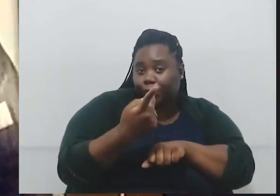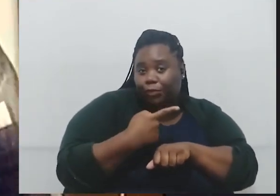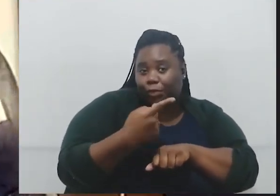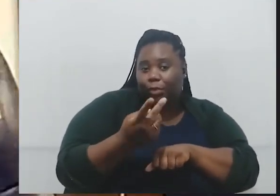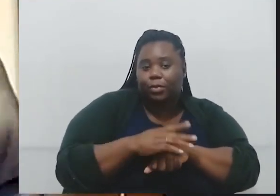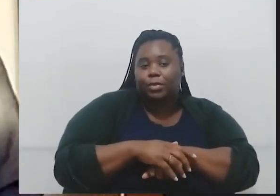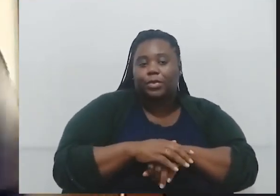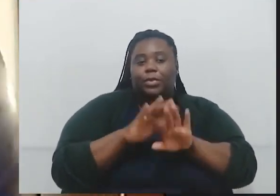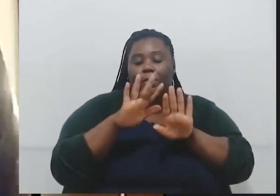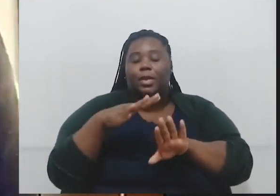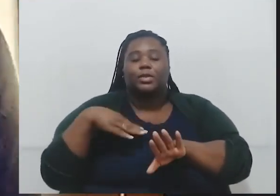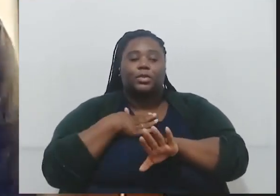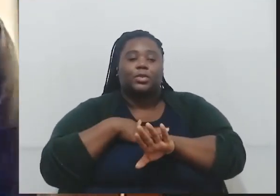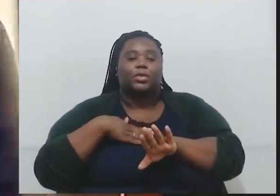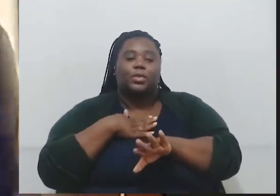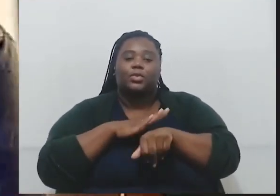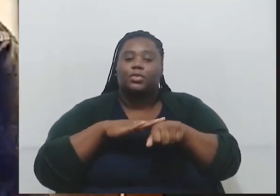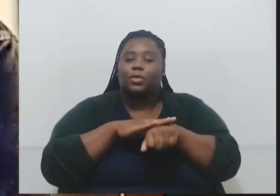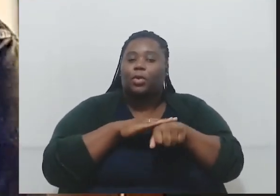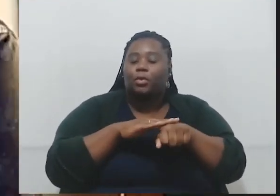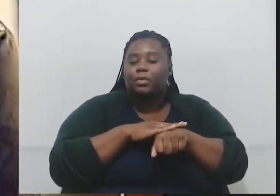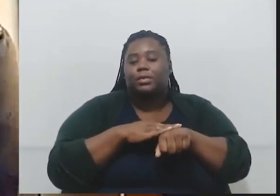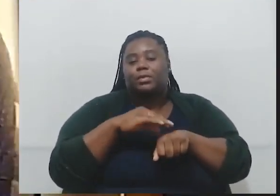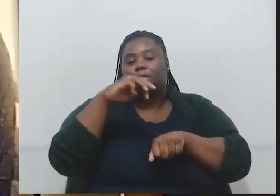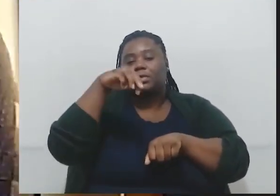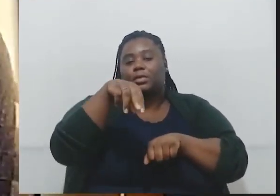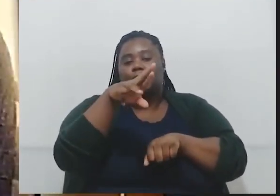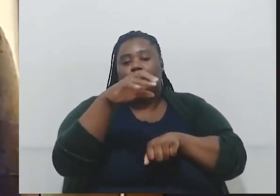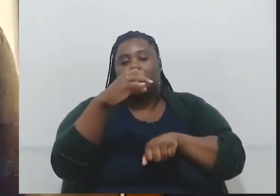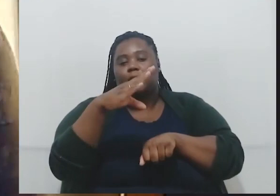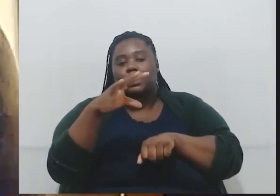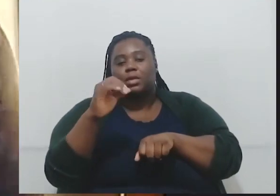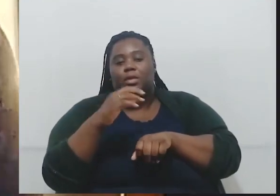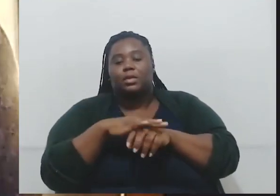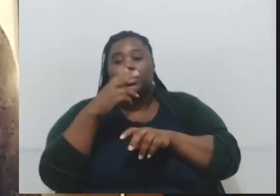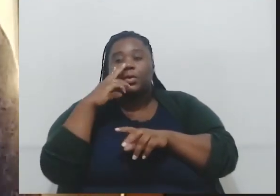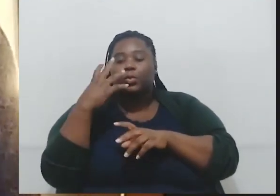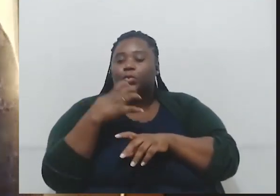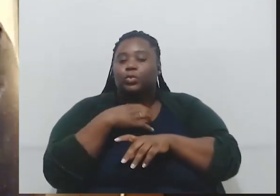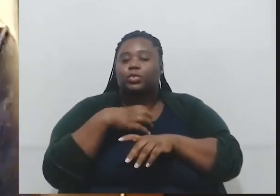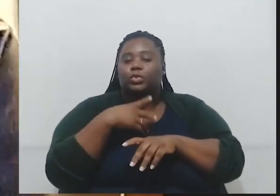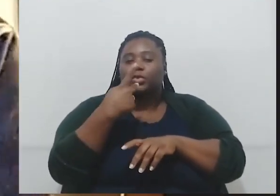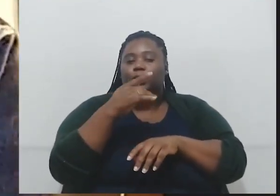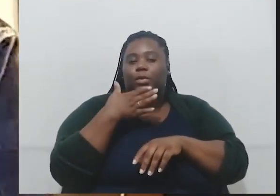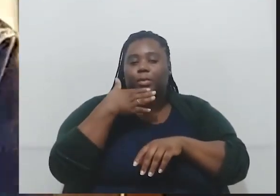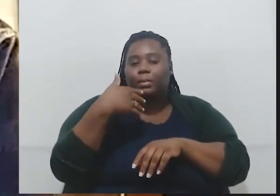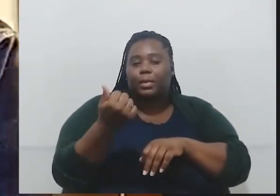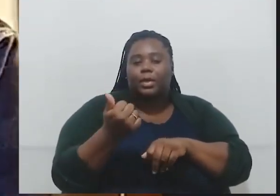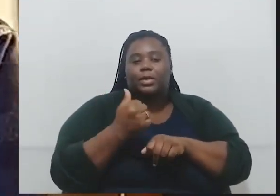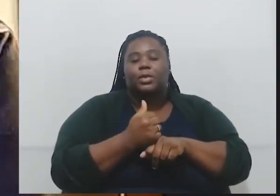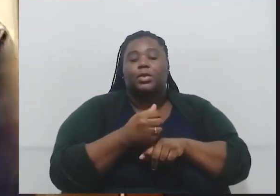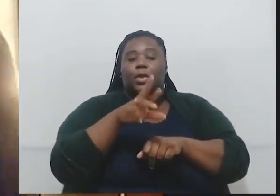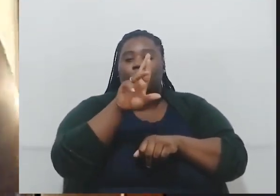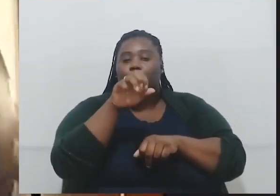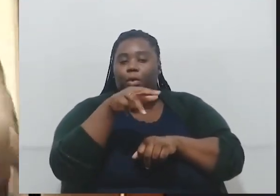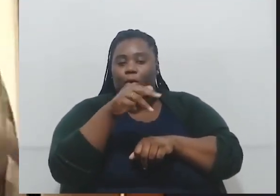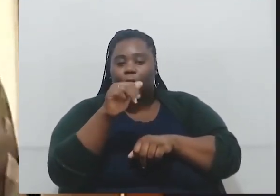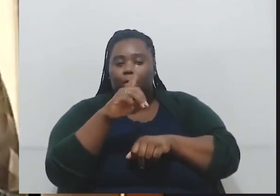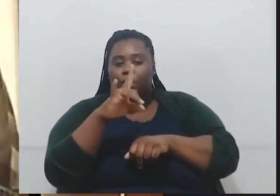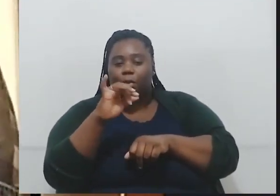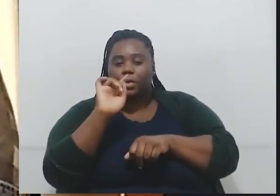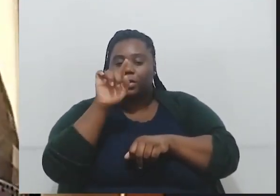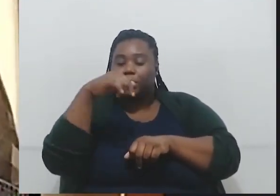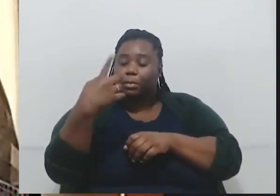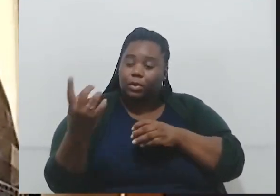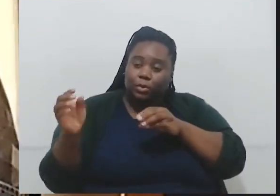trabalho, mas eu gosto muito de trocar com o Márcio Abreu. O olhar dele melhora o meu. Ronaldo Serruia, com quem agora eu estou, depois da